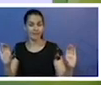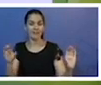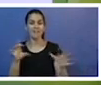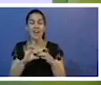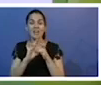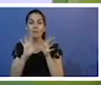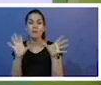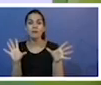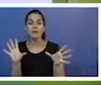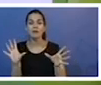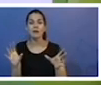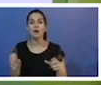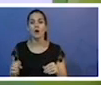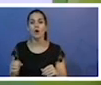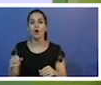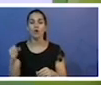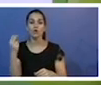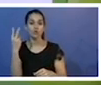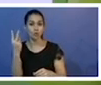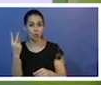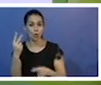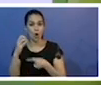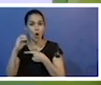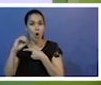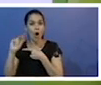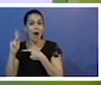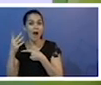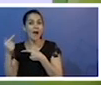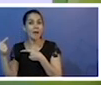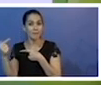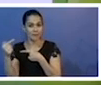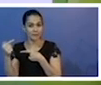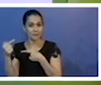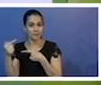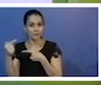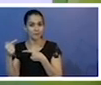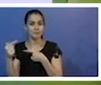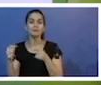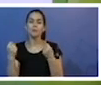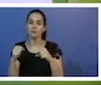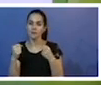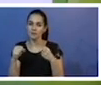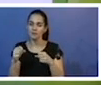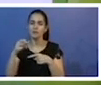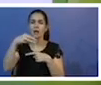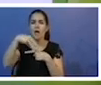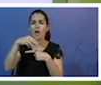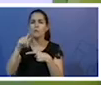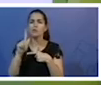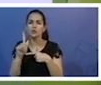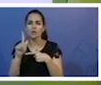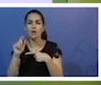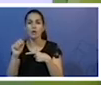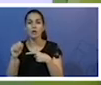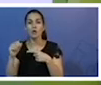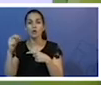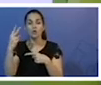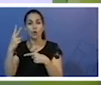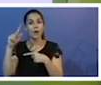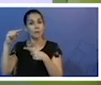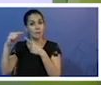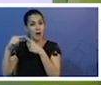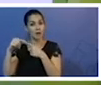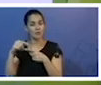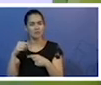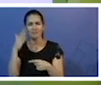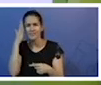liberar 2 hidroxilas, e aqui no cátion a gente sempre tem que colocar a carga dele, lembra? Se você não souber fazer isso,